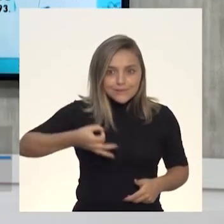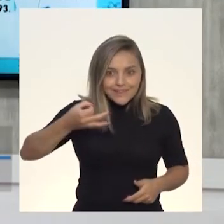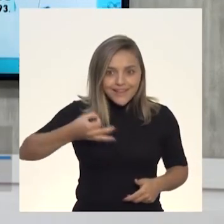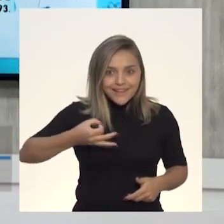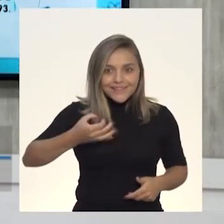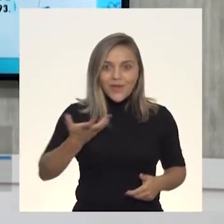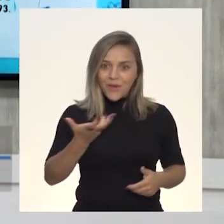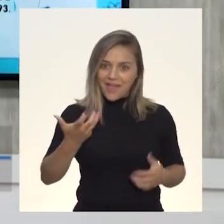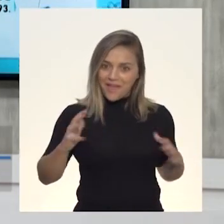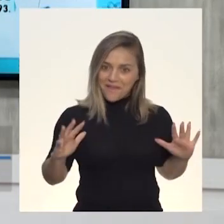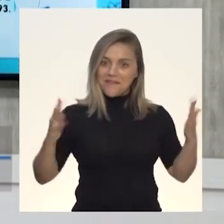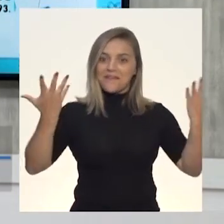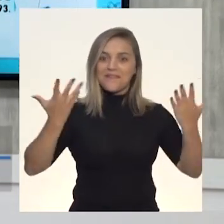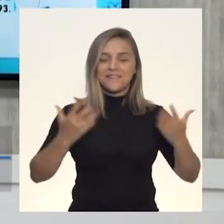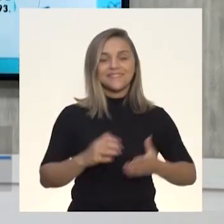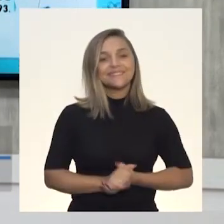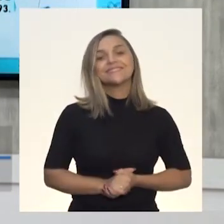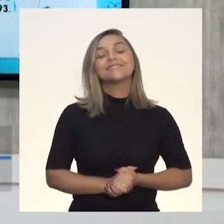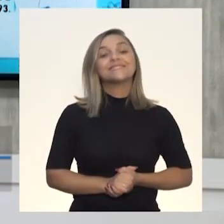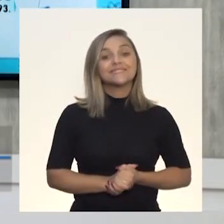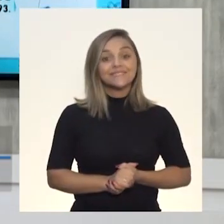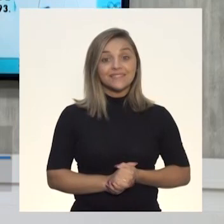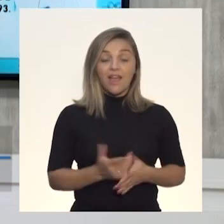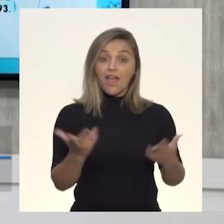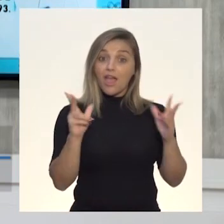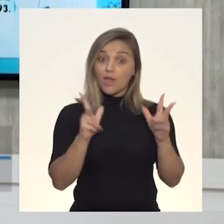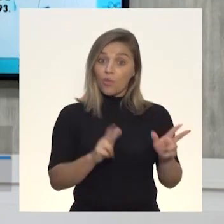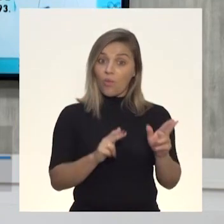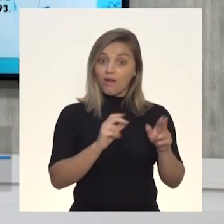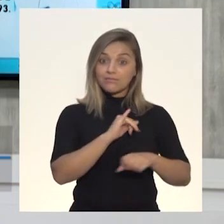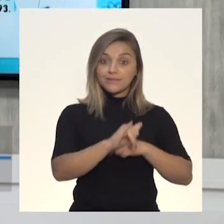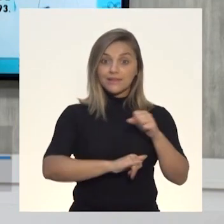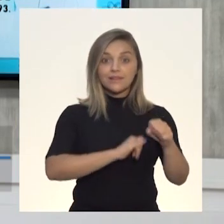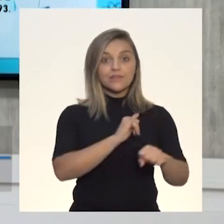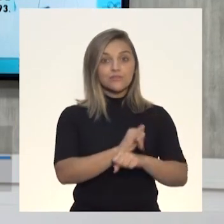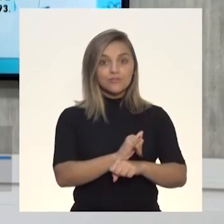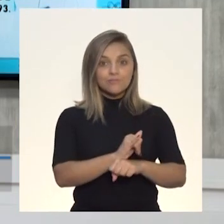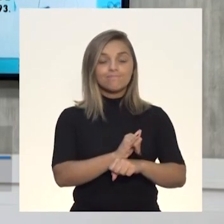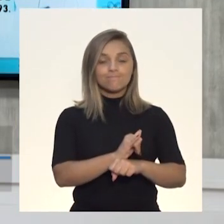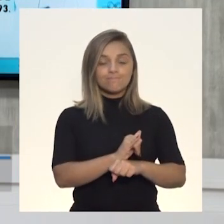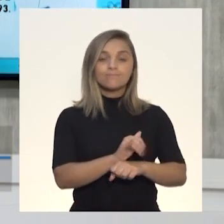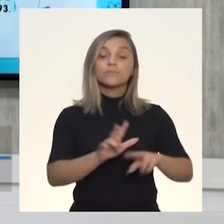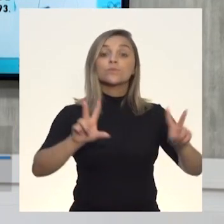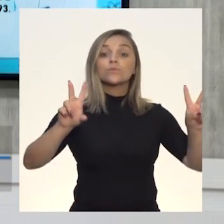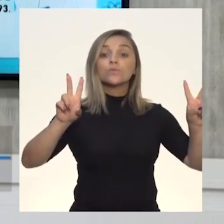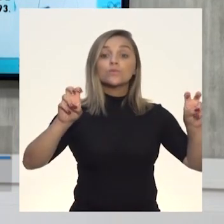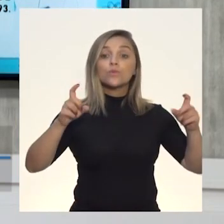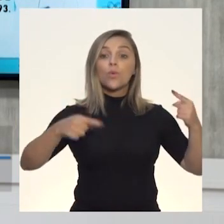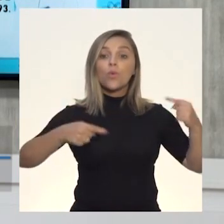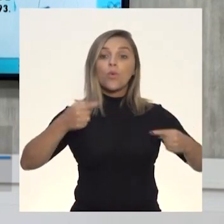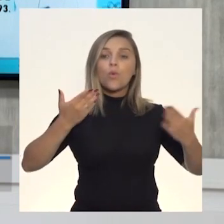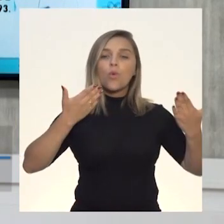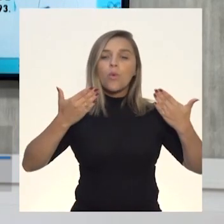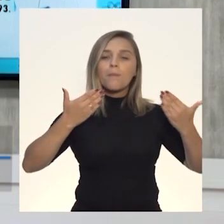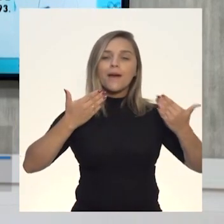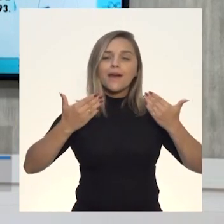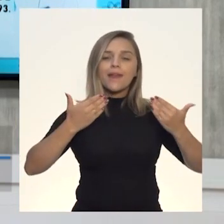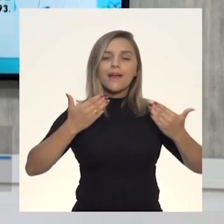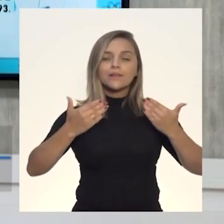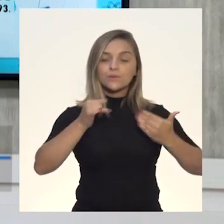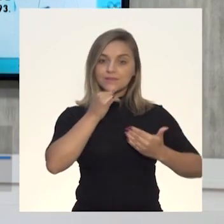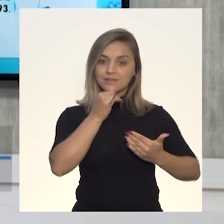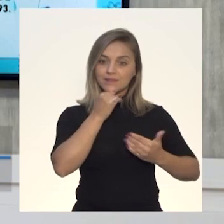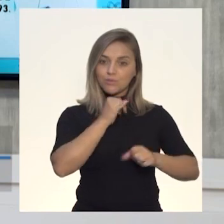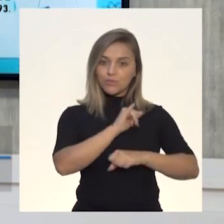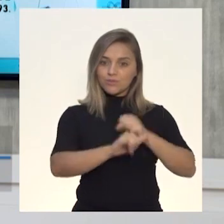festa. O mesmo não acontece com a internet? Com relação ao... o mesmo não acontece com a